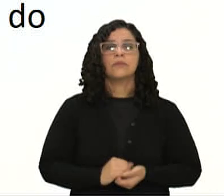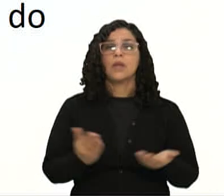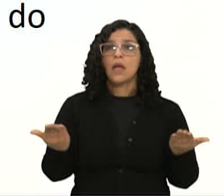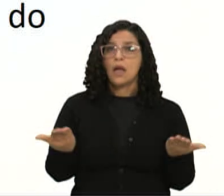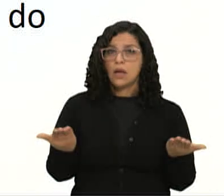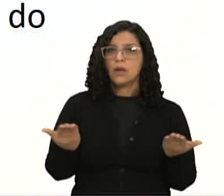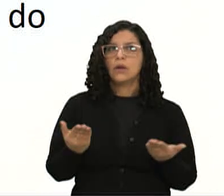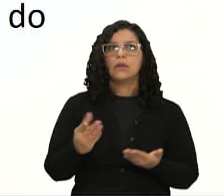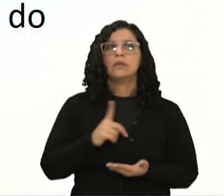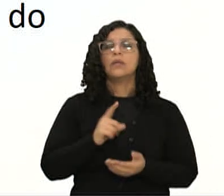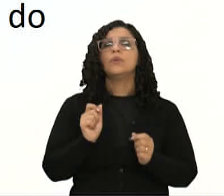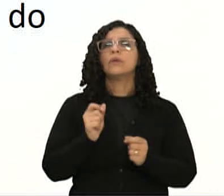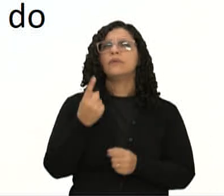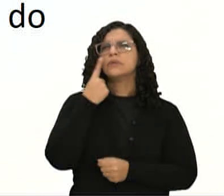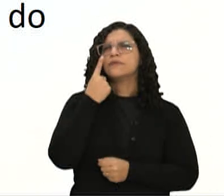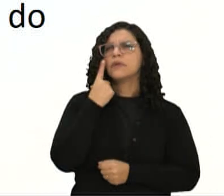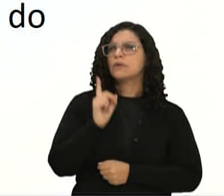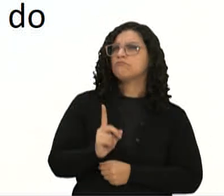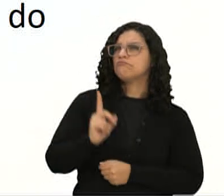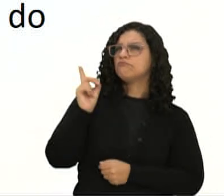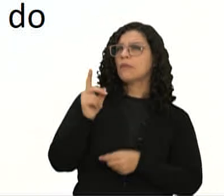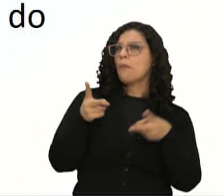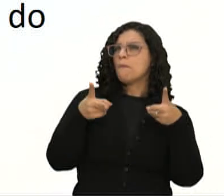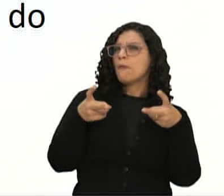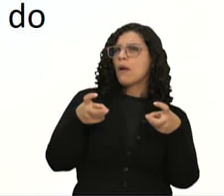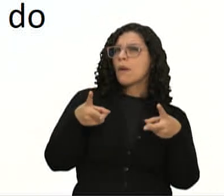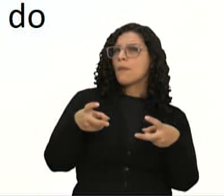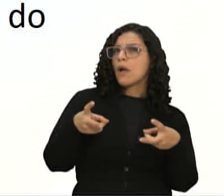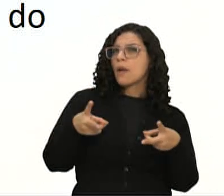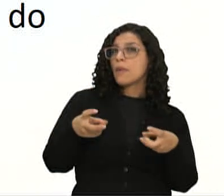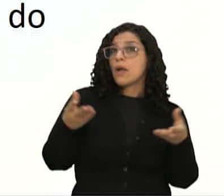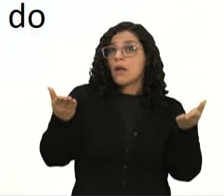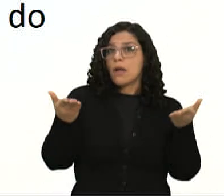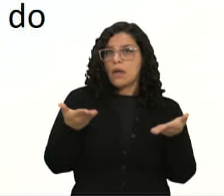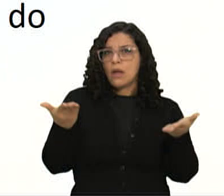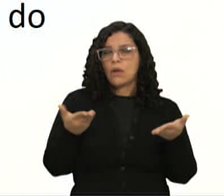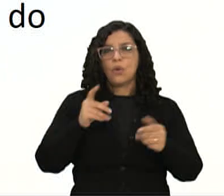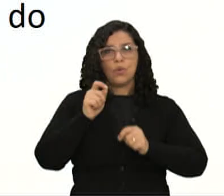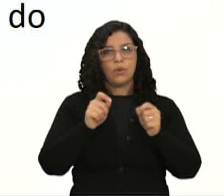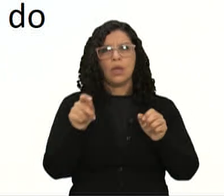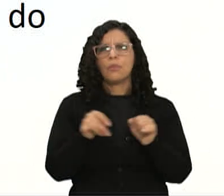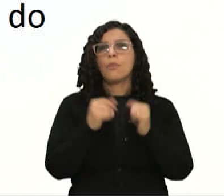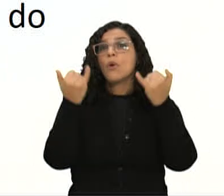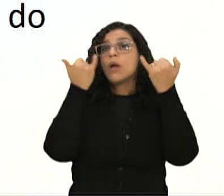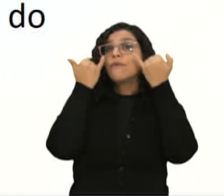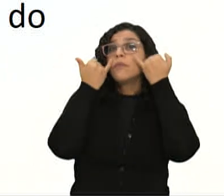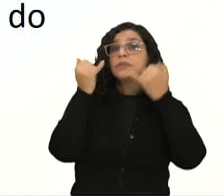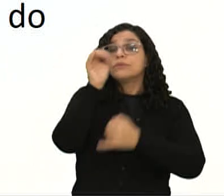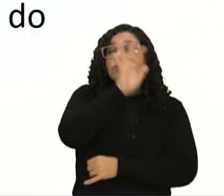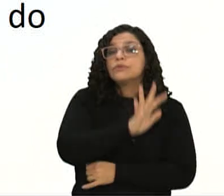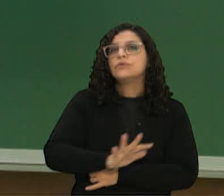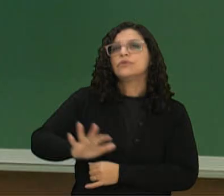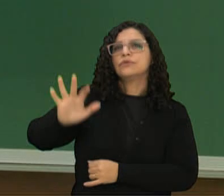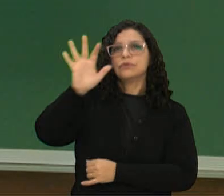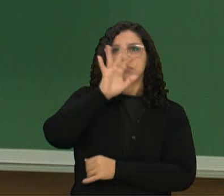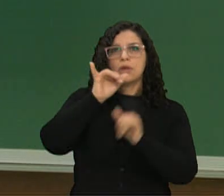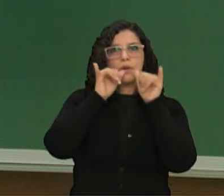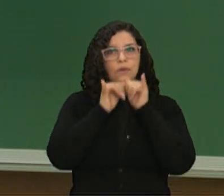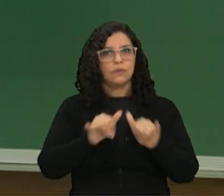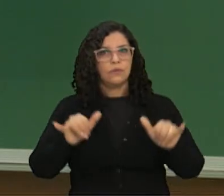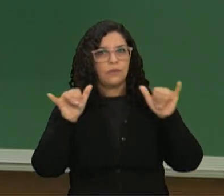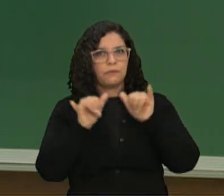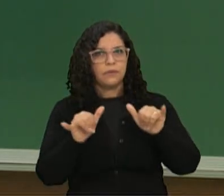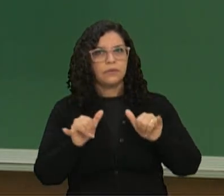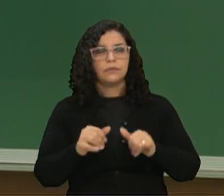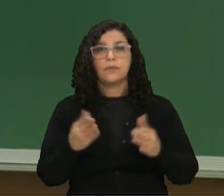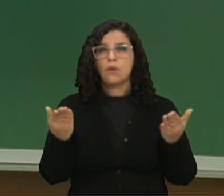Então, eu quero que vocês identifiquem nesse primeiro momento a informação geral desse pôster. Então,